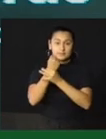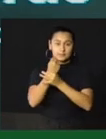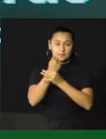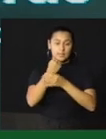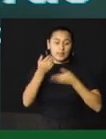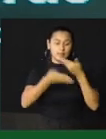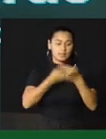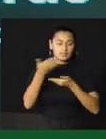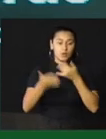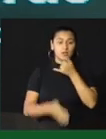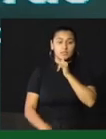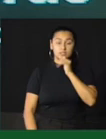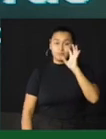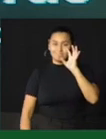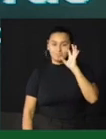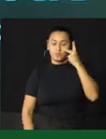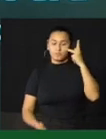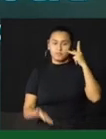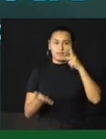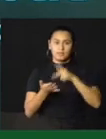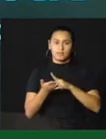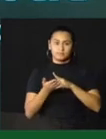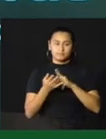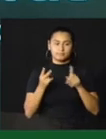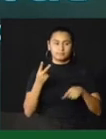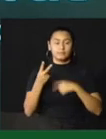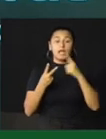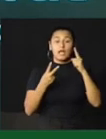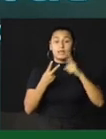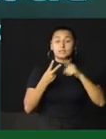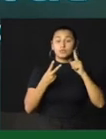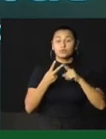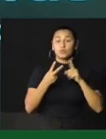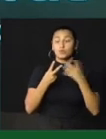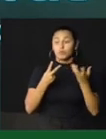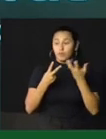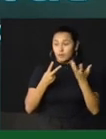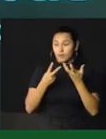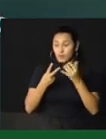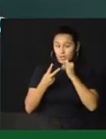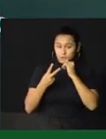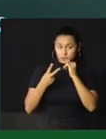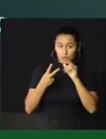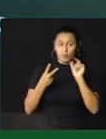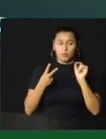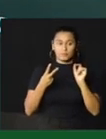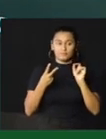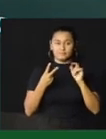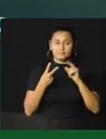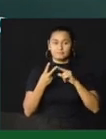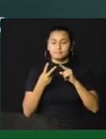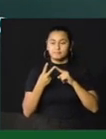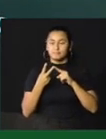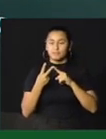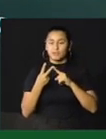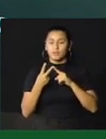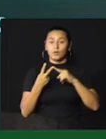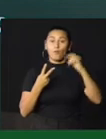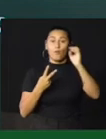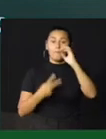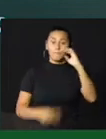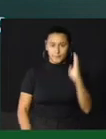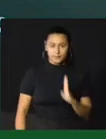aconteça segundo a segunda mensagem que eu queria deixar é que o Brasil tem uma